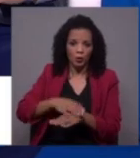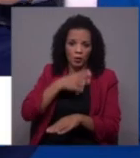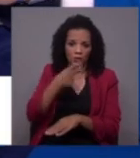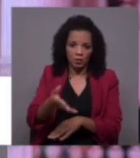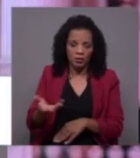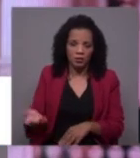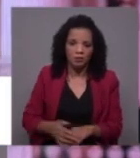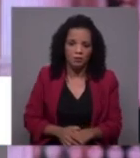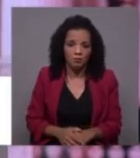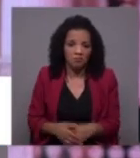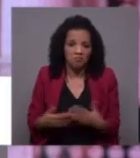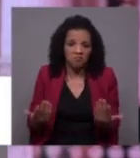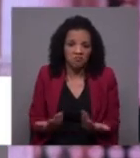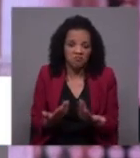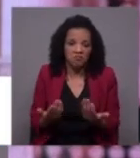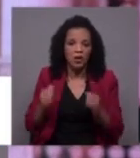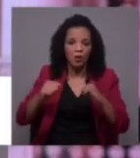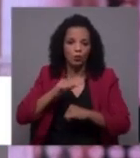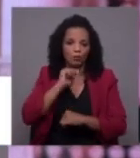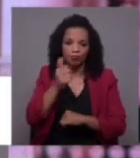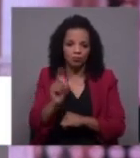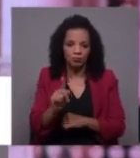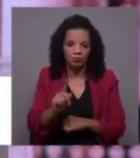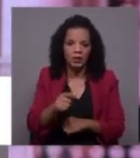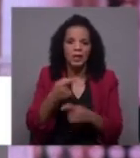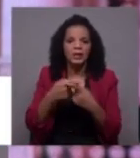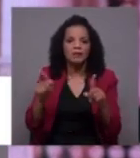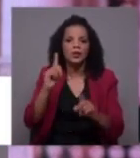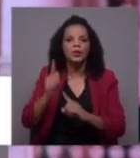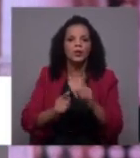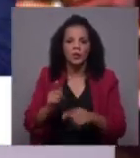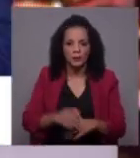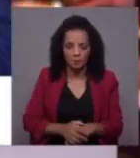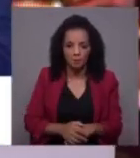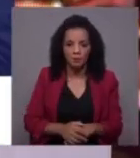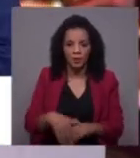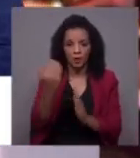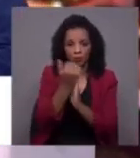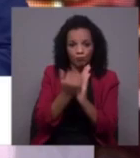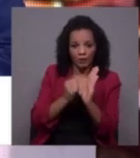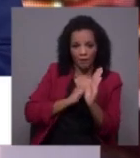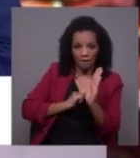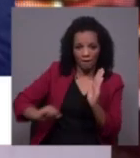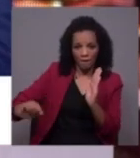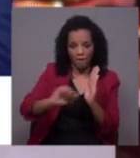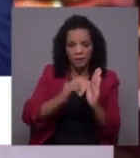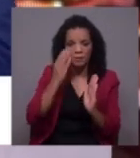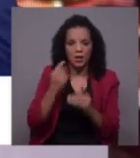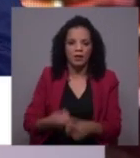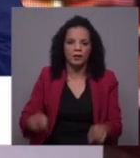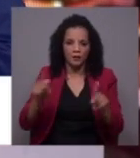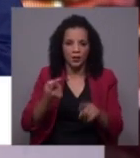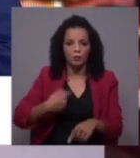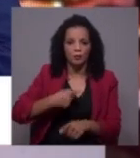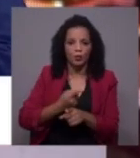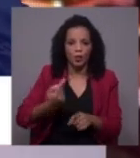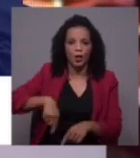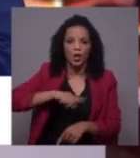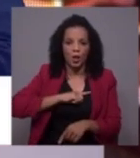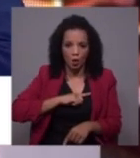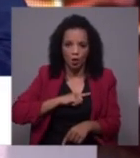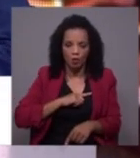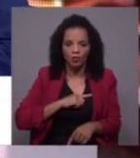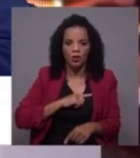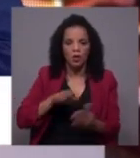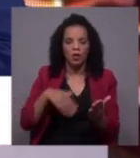dizer, nesse entendimento não era possível. O que é diferente, Carlos Moedas? O nosso programa, eu acho que é manifestamente diferente. Nós, no nosso programa, deixamos